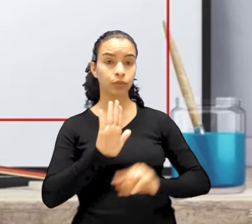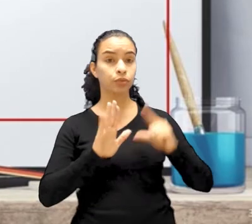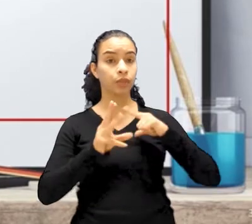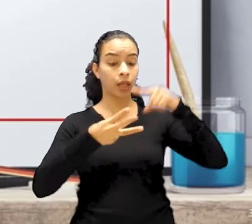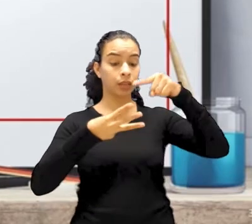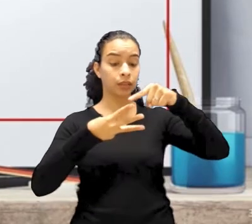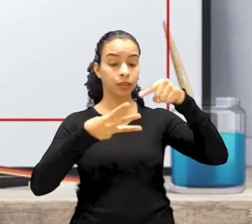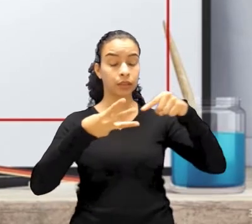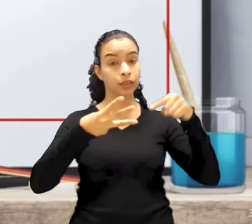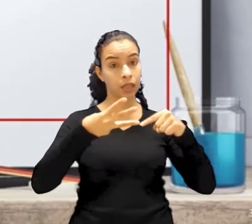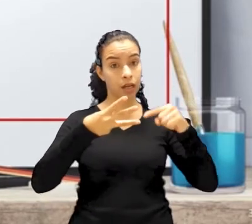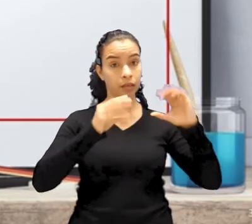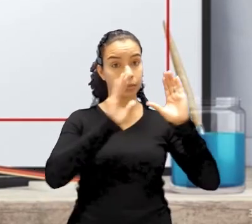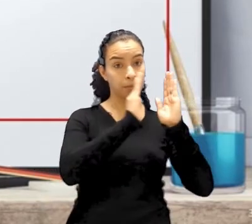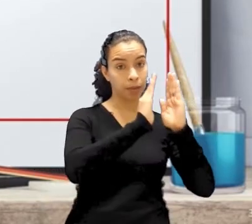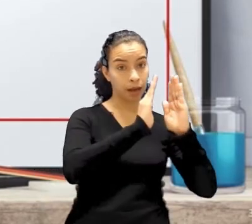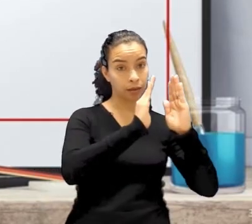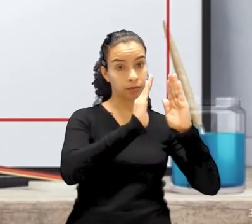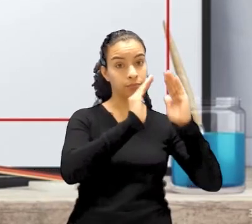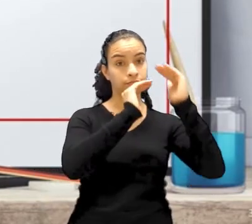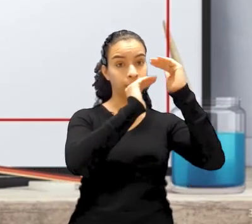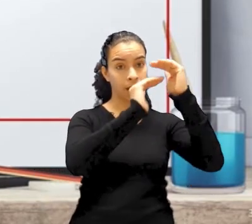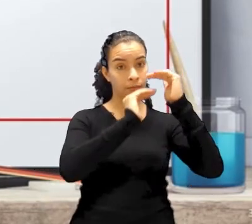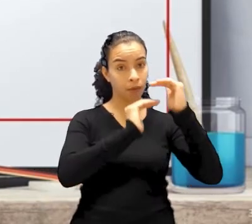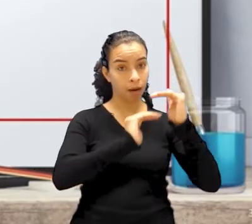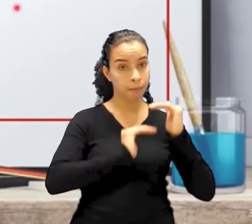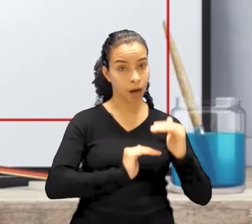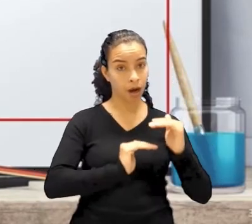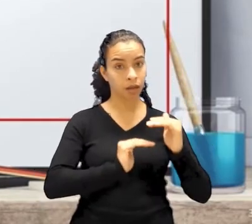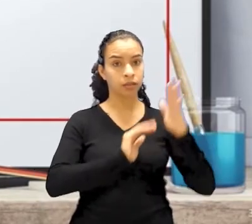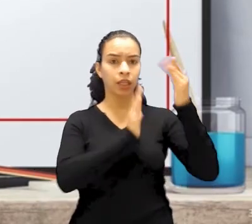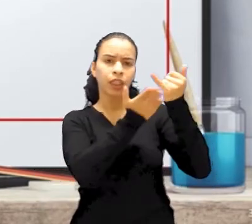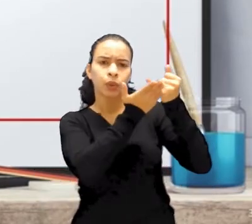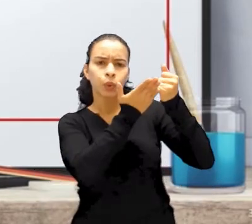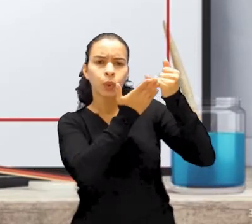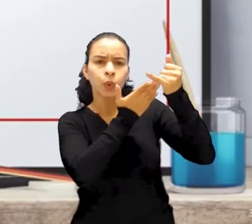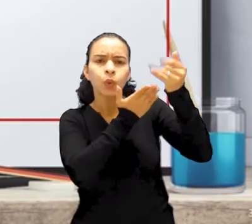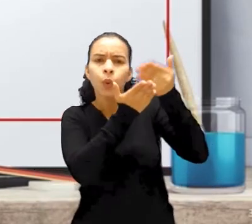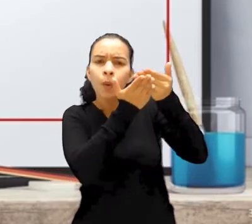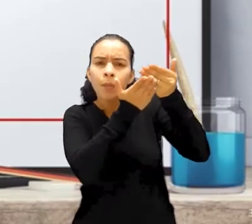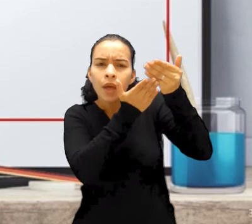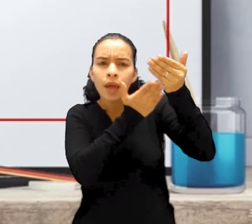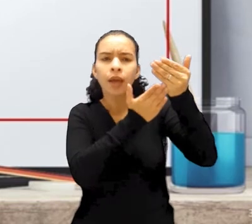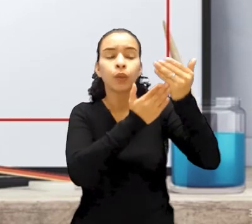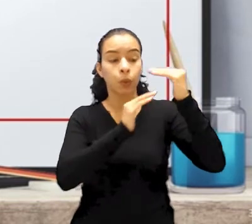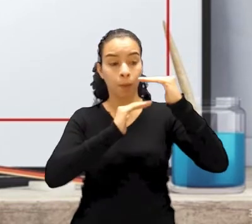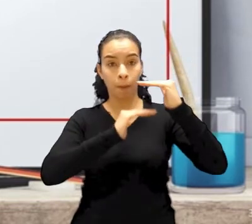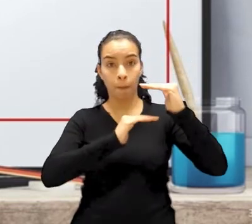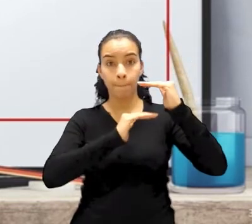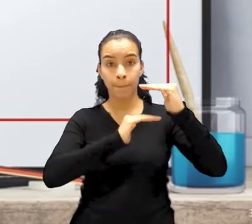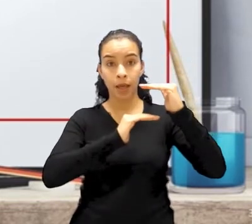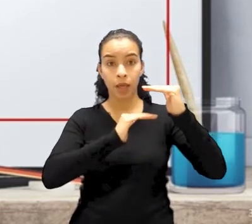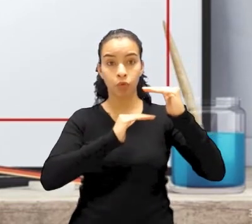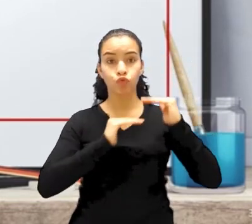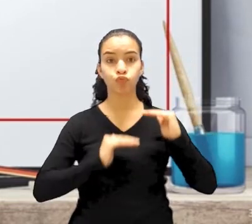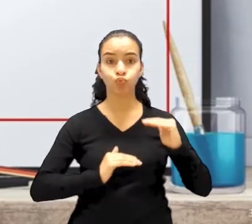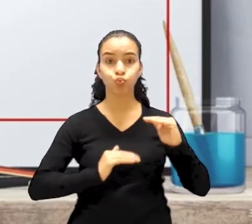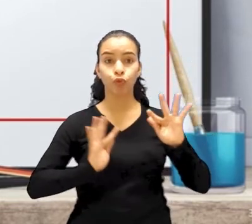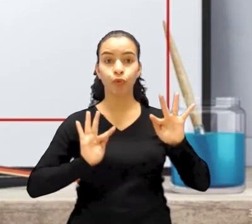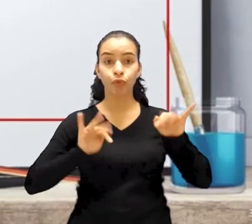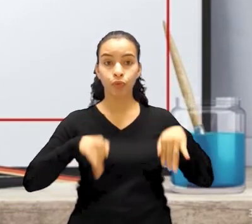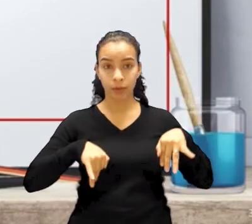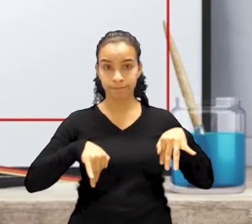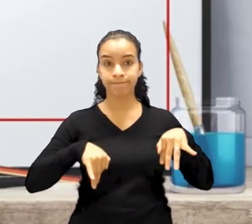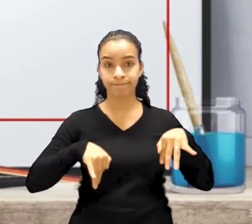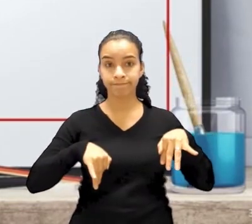a introdução, o desenvolvimento e a conclusão. Na introdução, é bem comum,